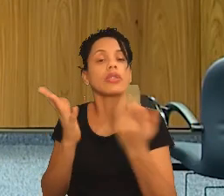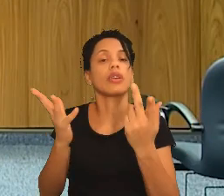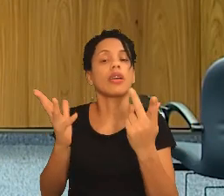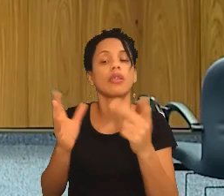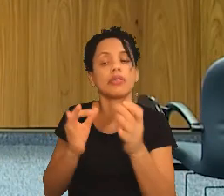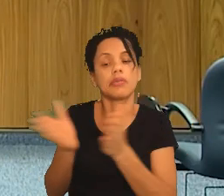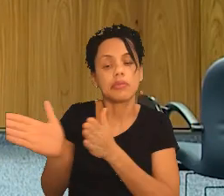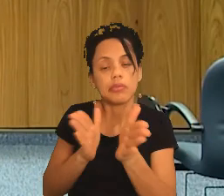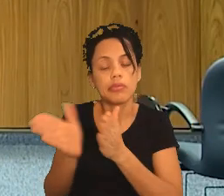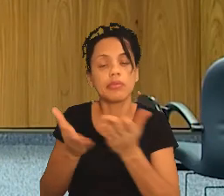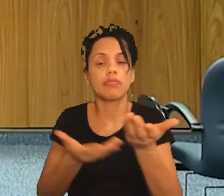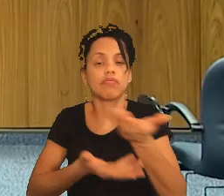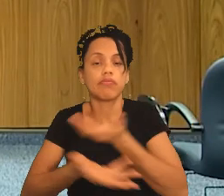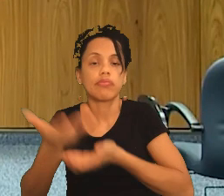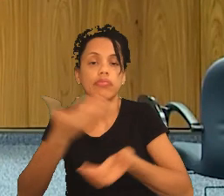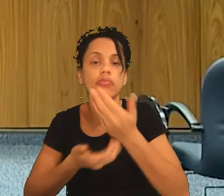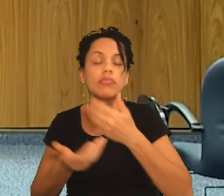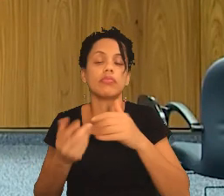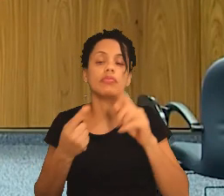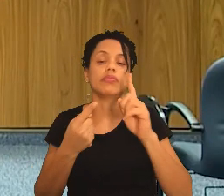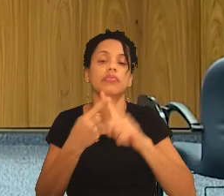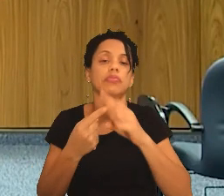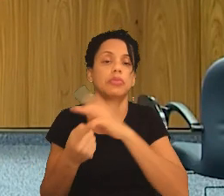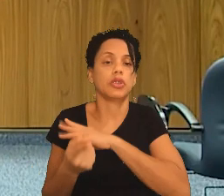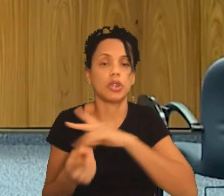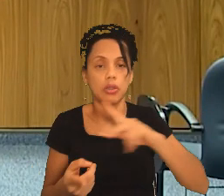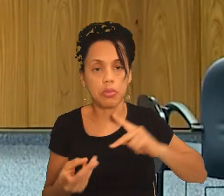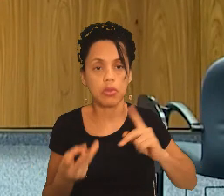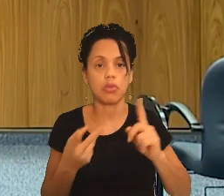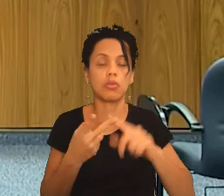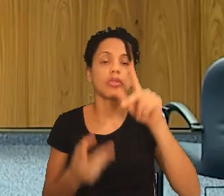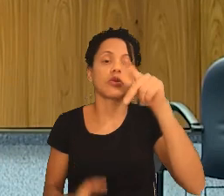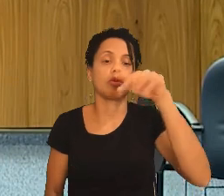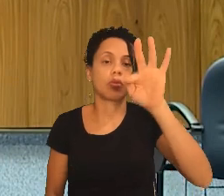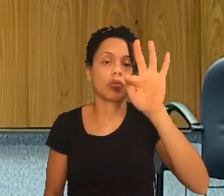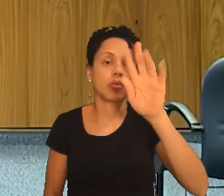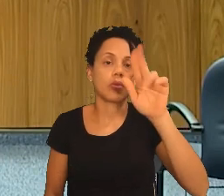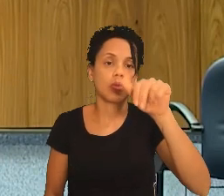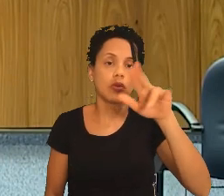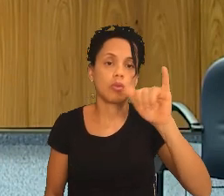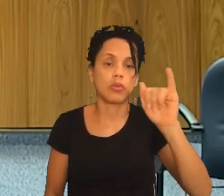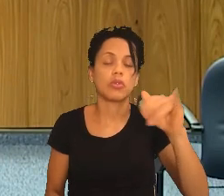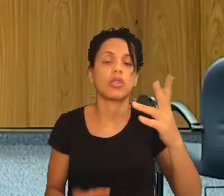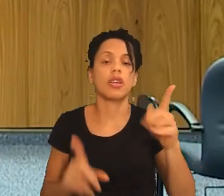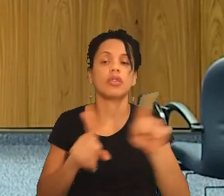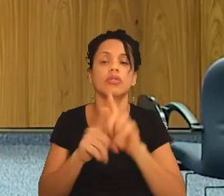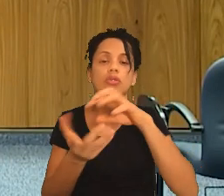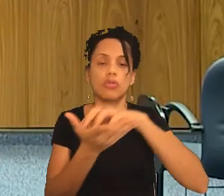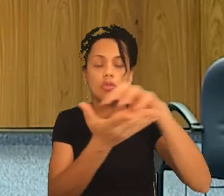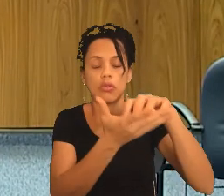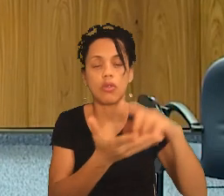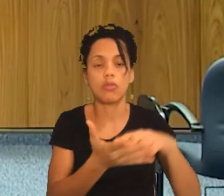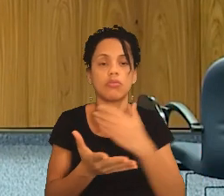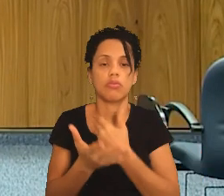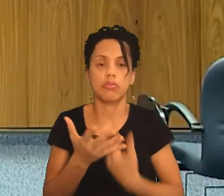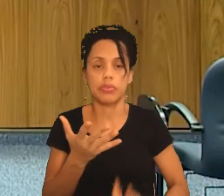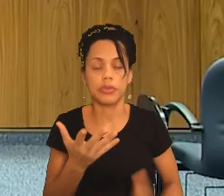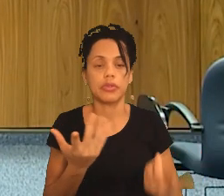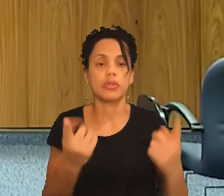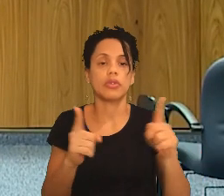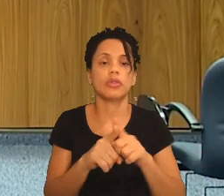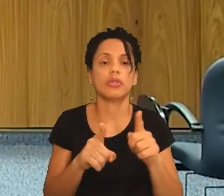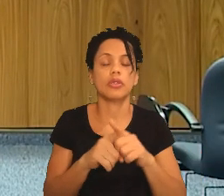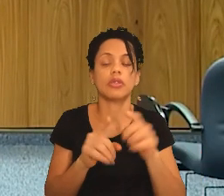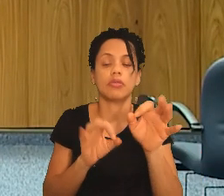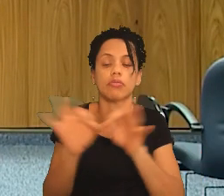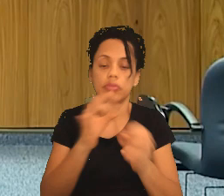justiça, tem que saber promover arranjos para garantir que eles se coloquem, né? Porque essas mediações, né, que a